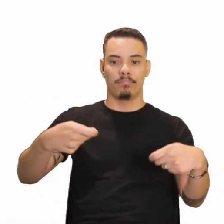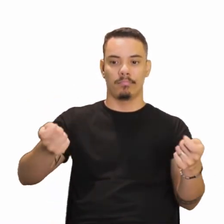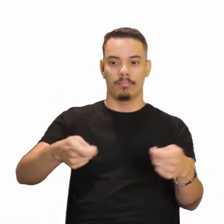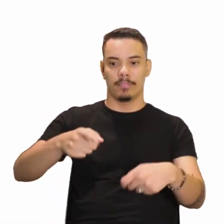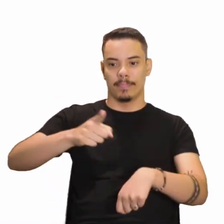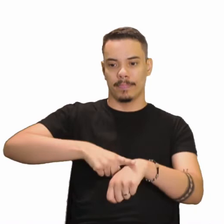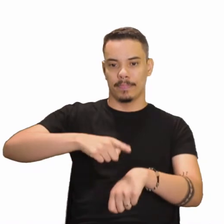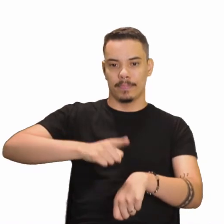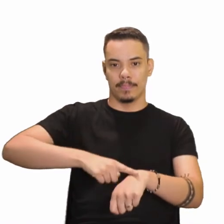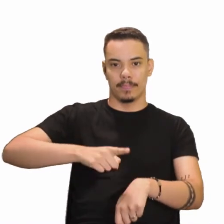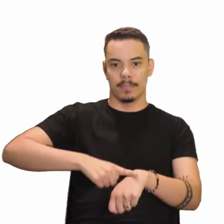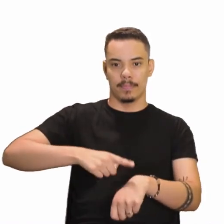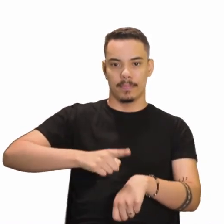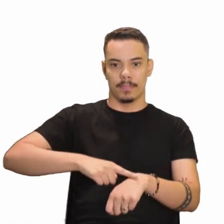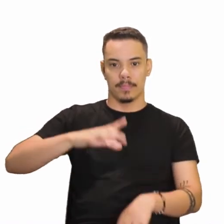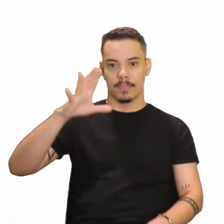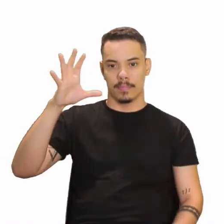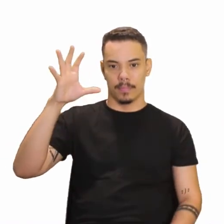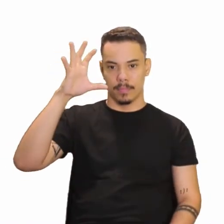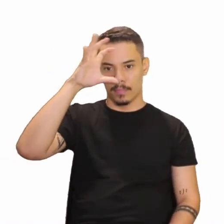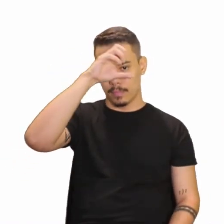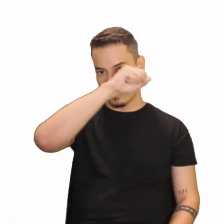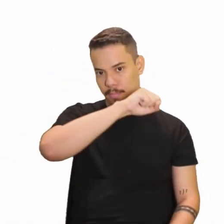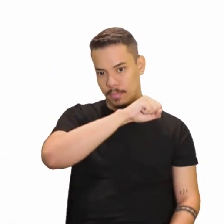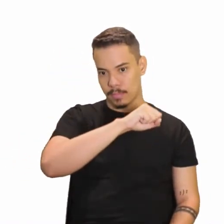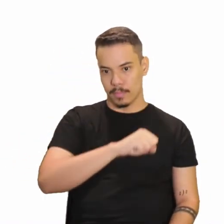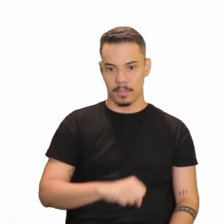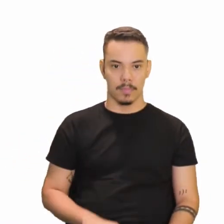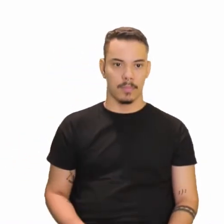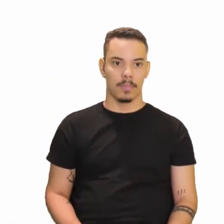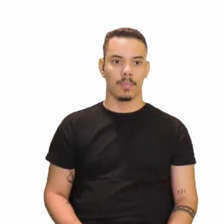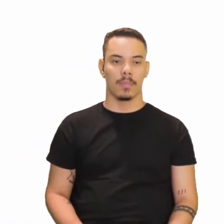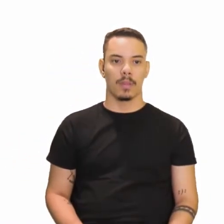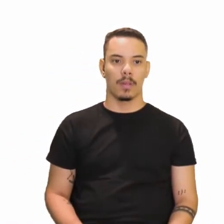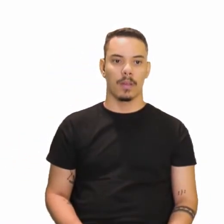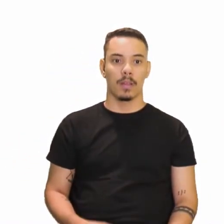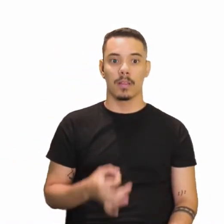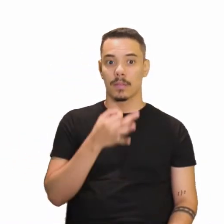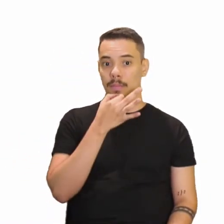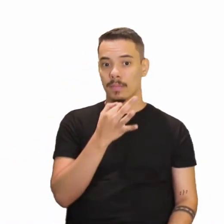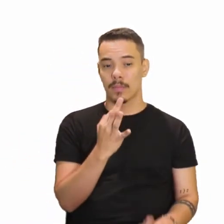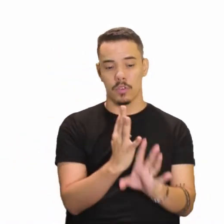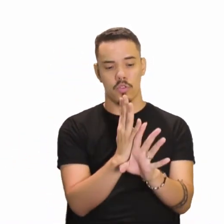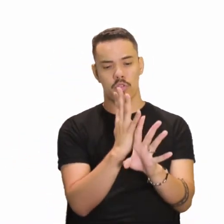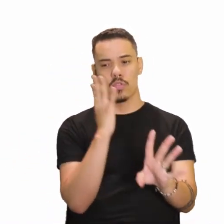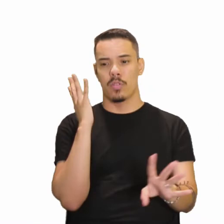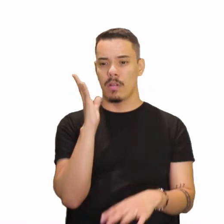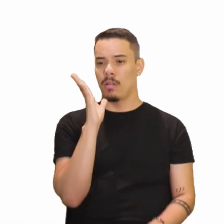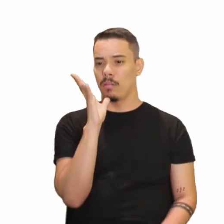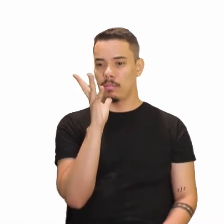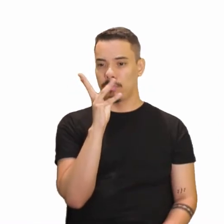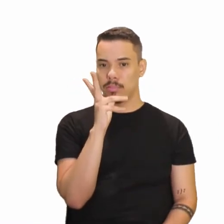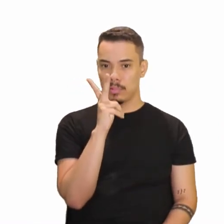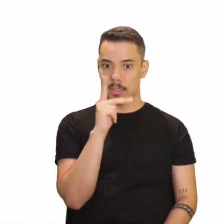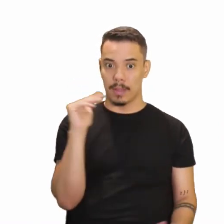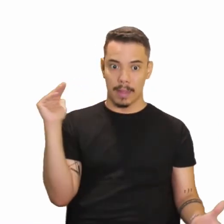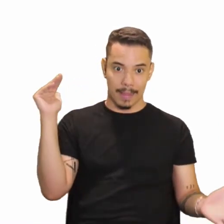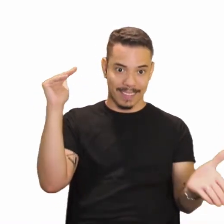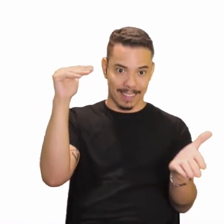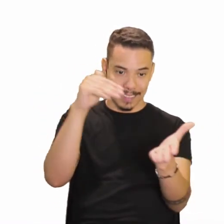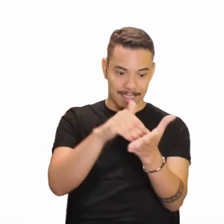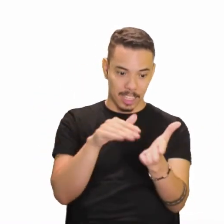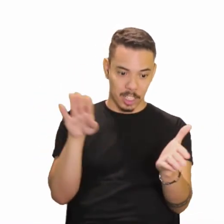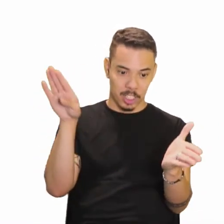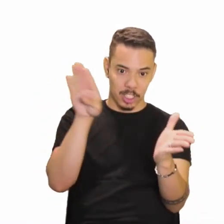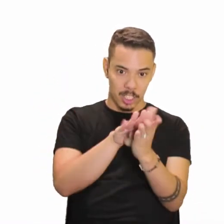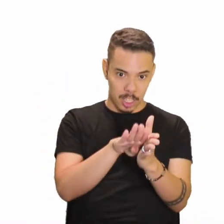tempo de ser atendido olha só é porque ele tá fazendo a crítica que demora a ser atendido